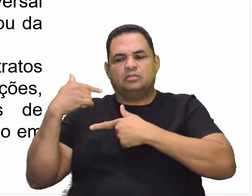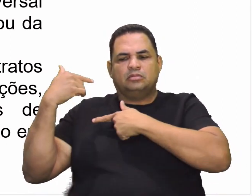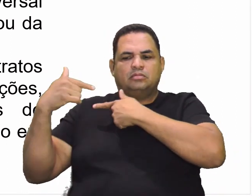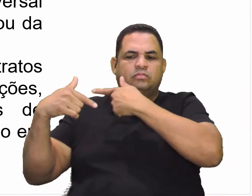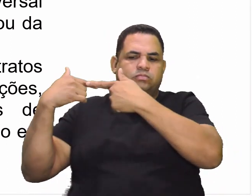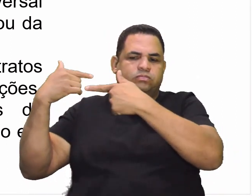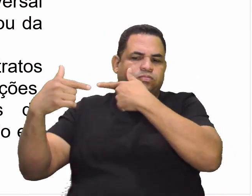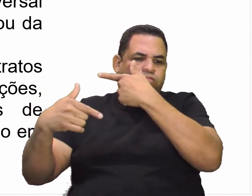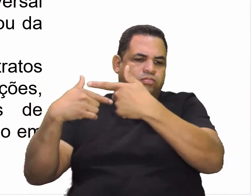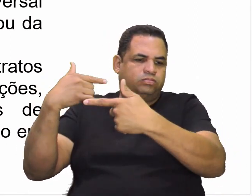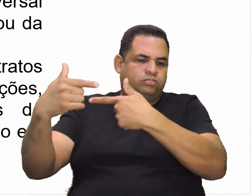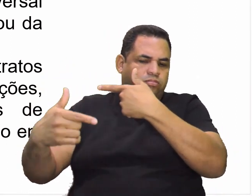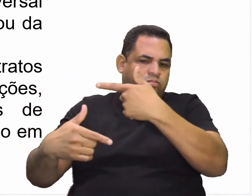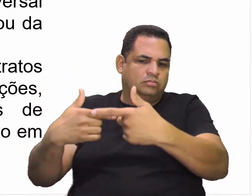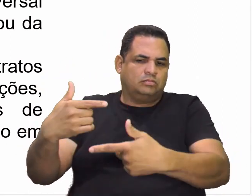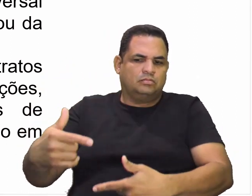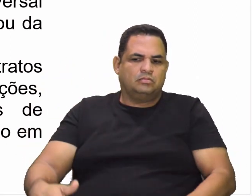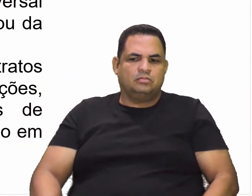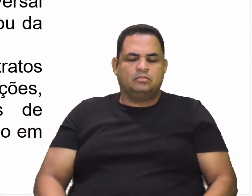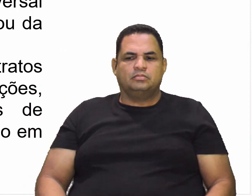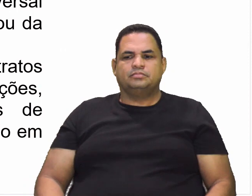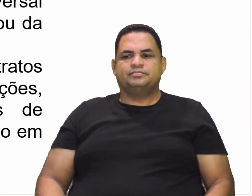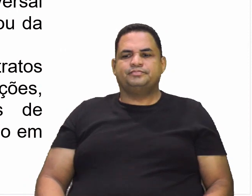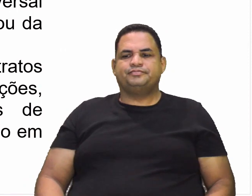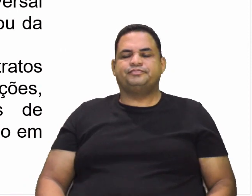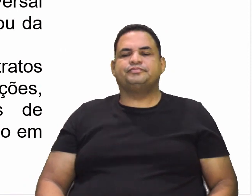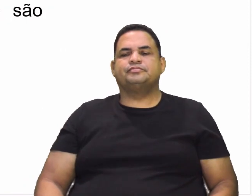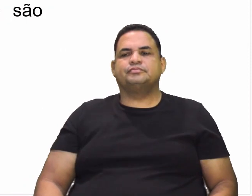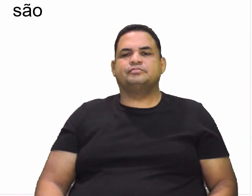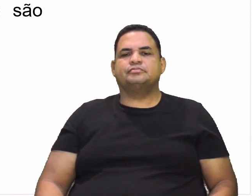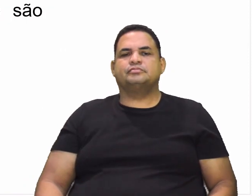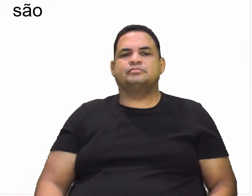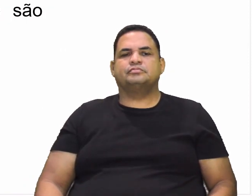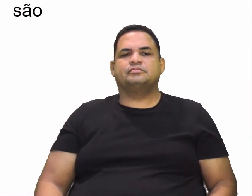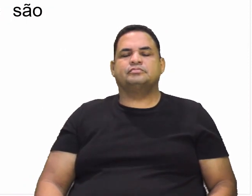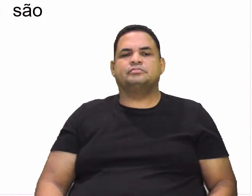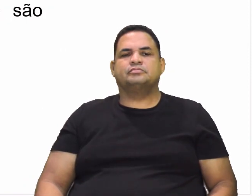transmitida de geração em geração.